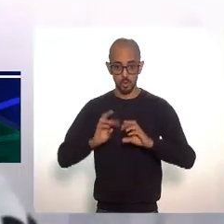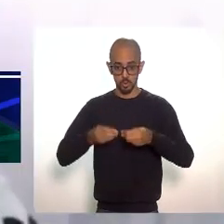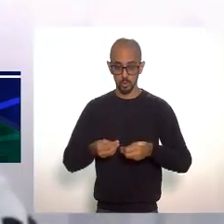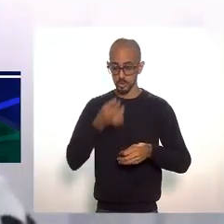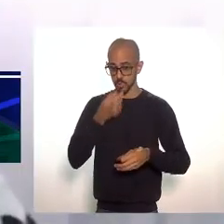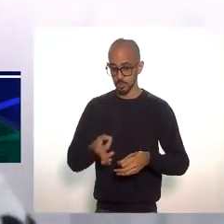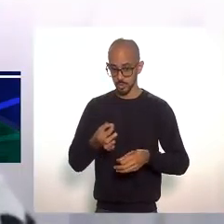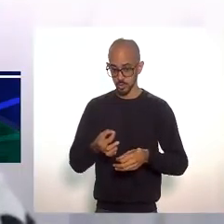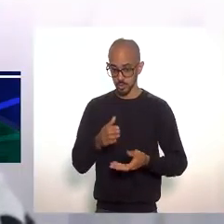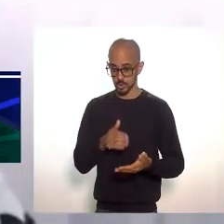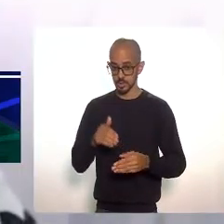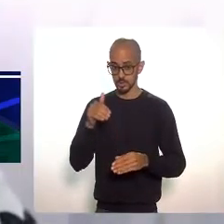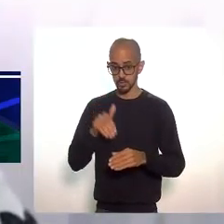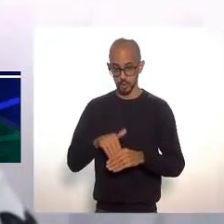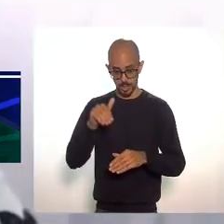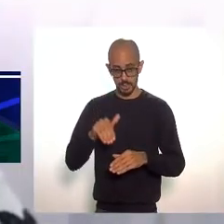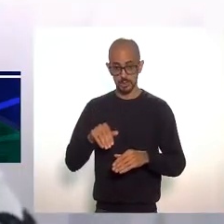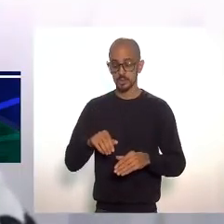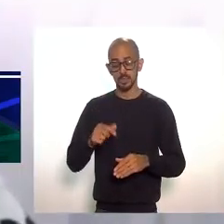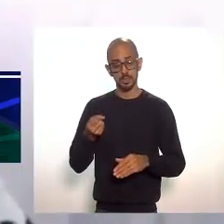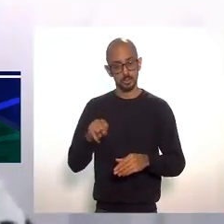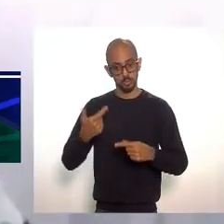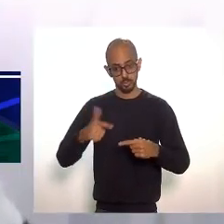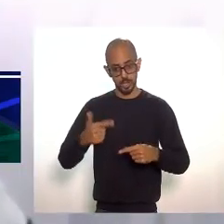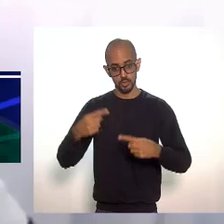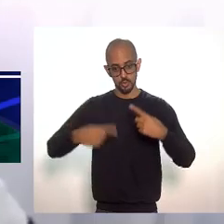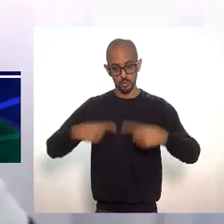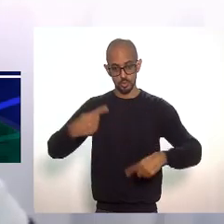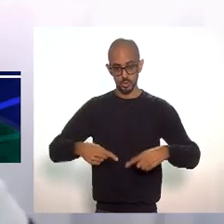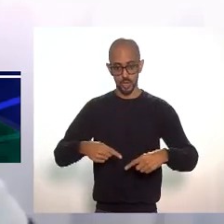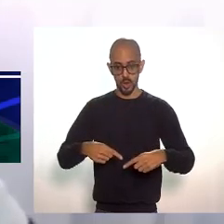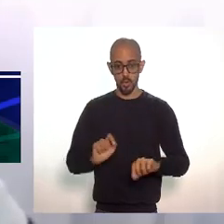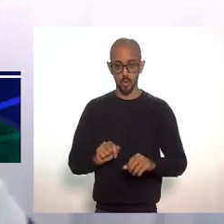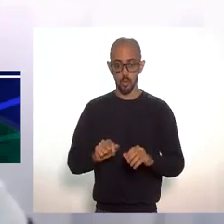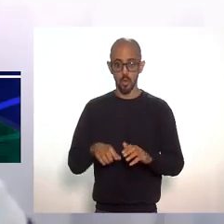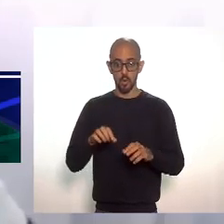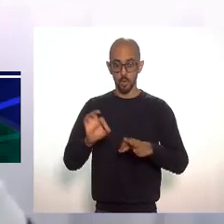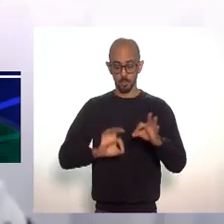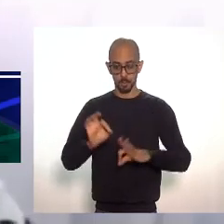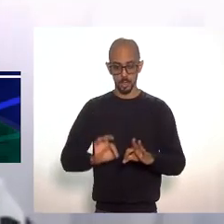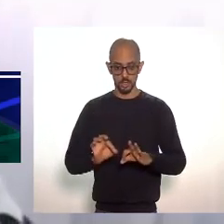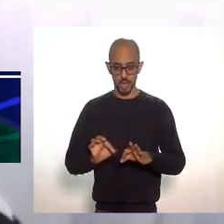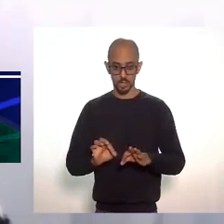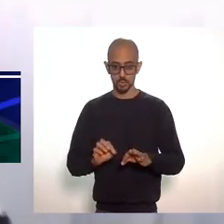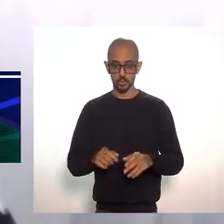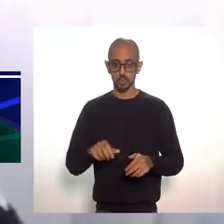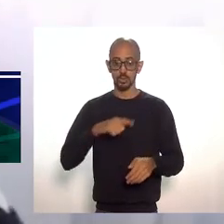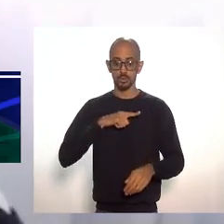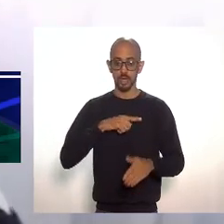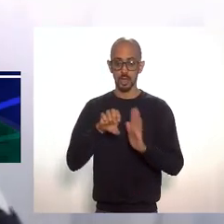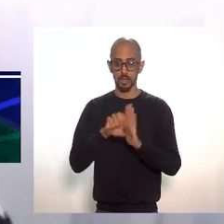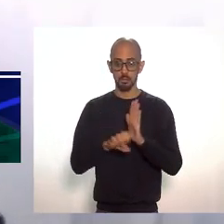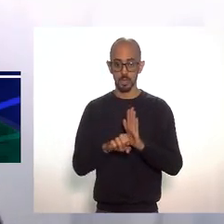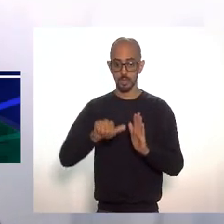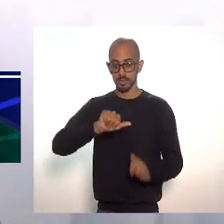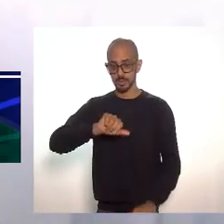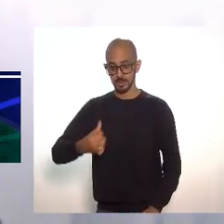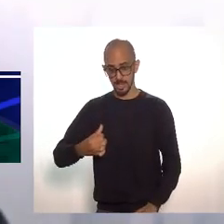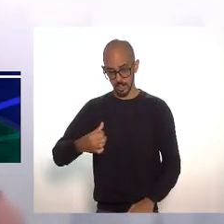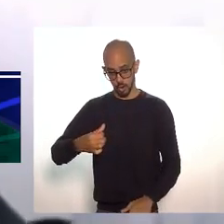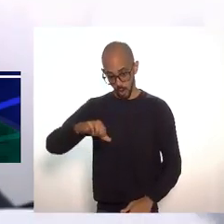emitidos... Em discussão, não havendo quem queira discutir, encerrada a discussão, o presente projeto recebeu 19 emendas e